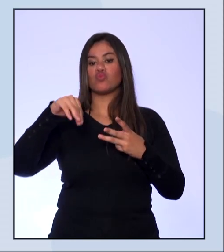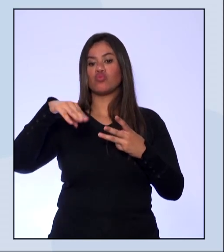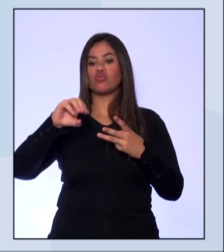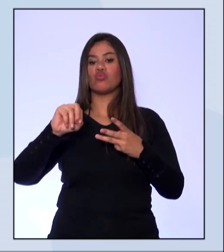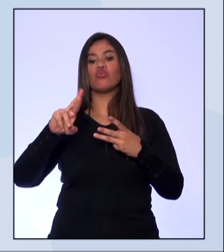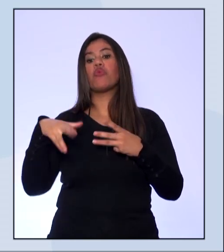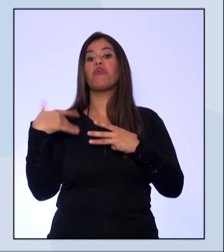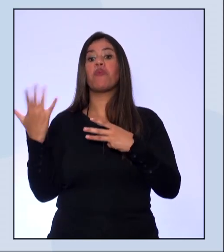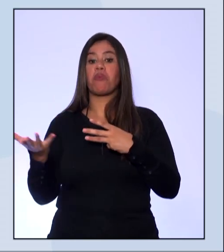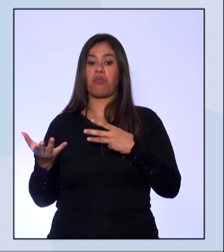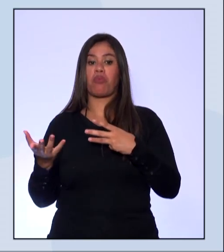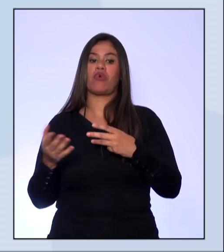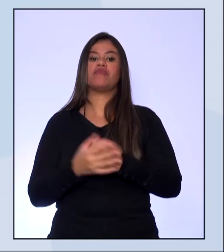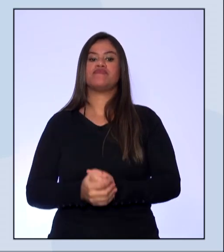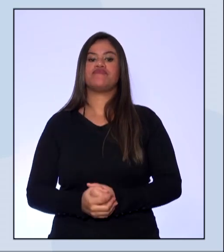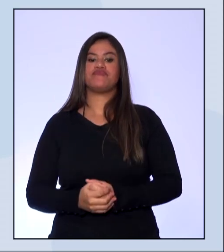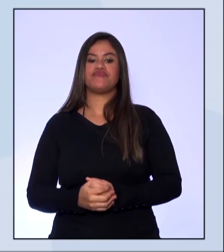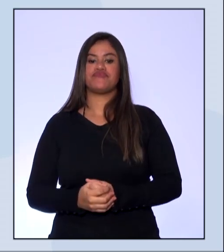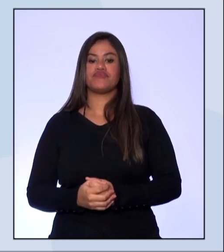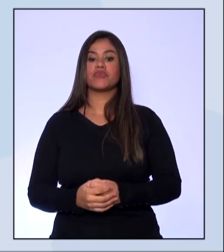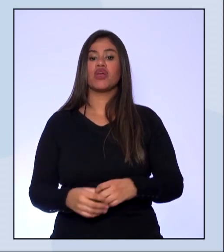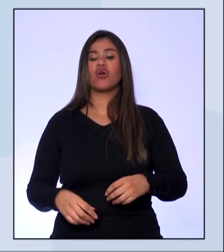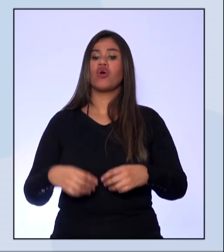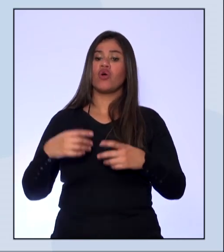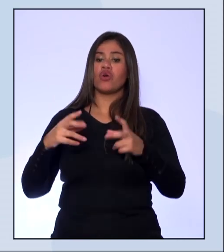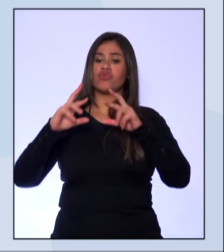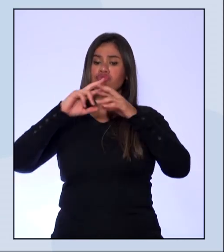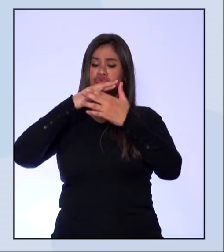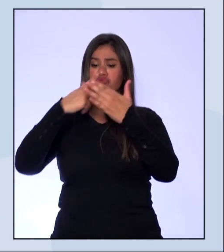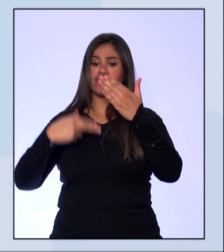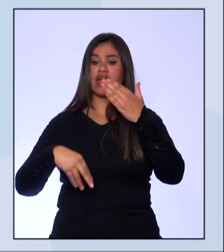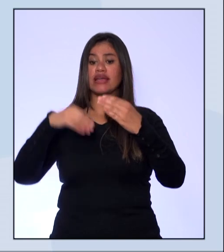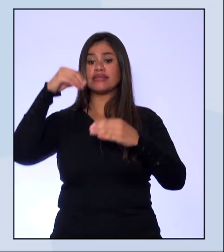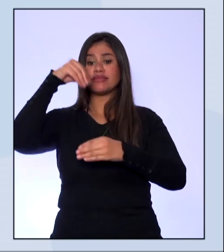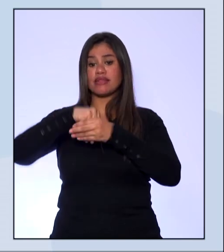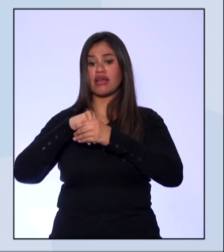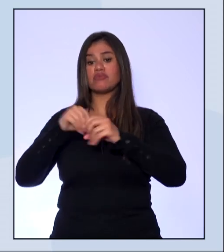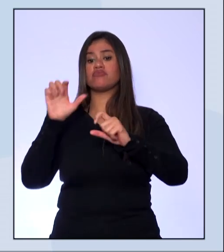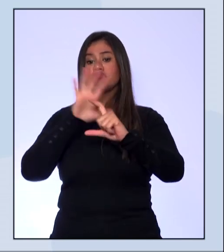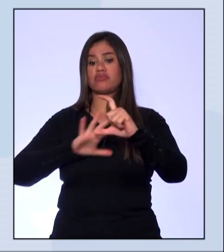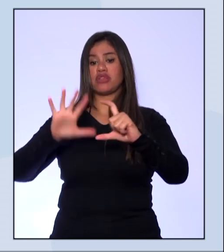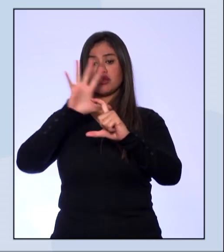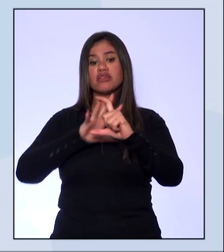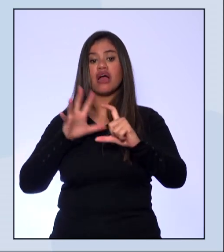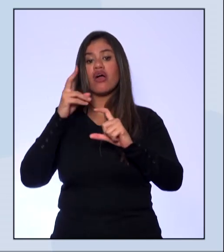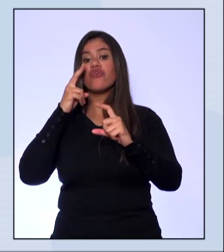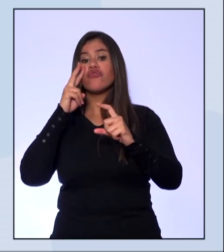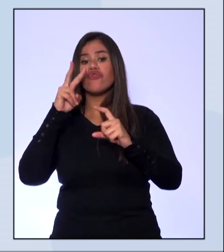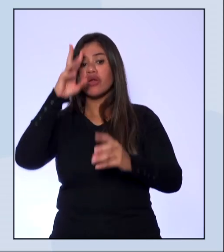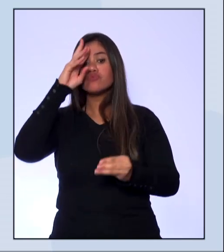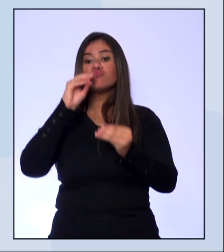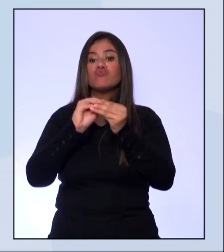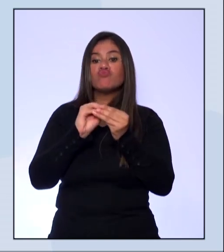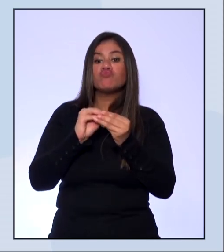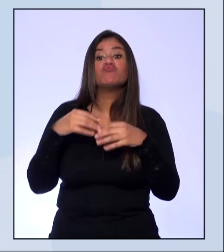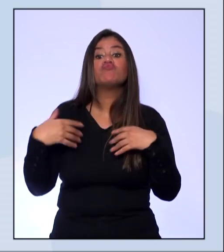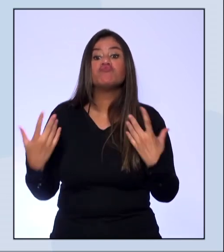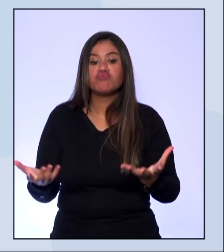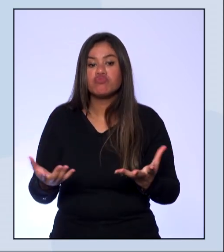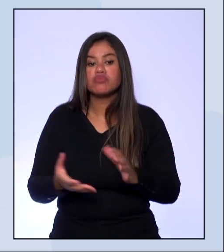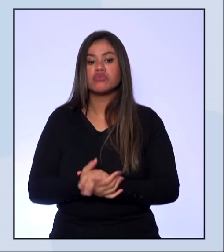permitem que você tenha essa conclusão? Qual é a relação entre as ilustrações